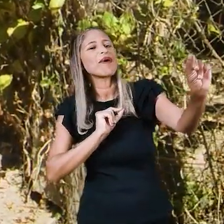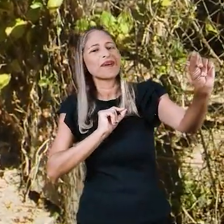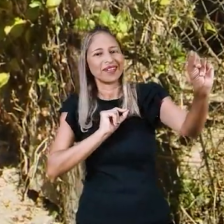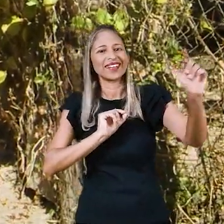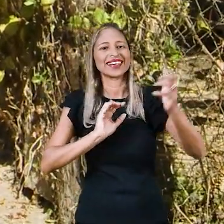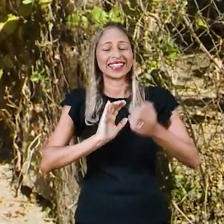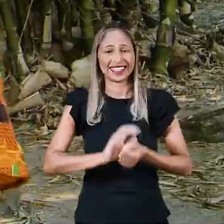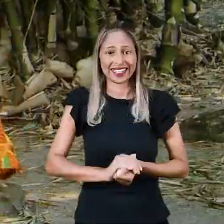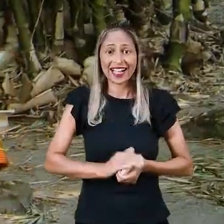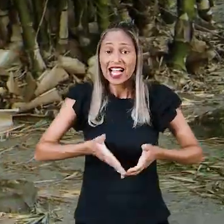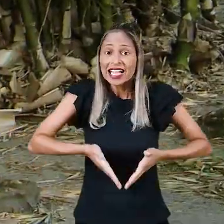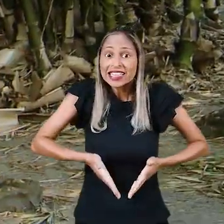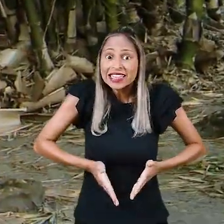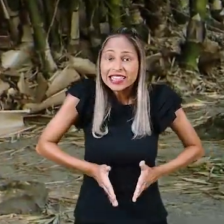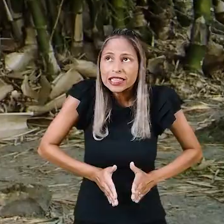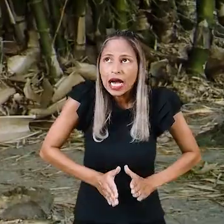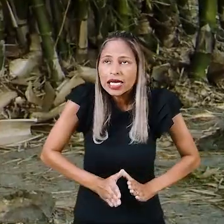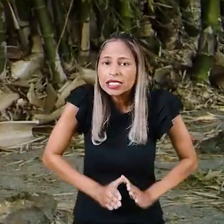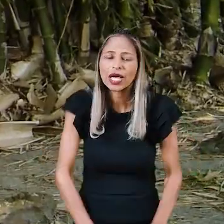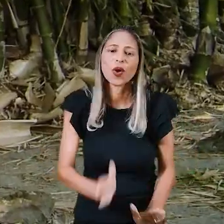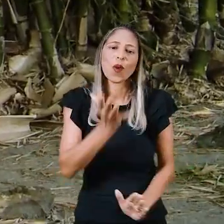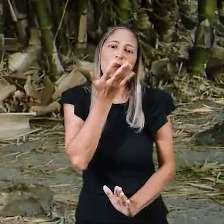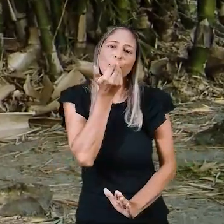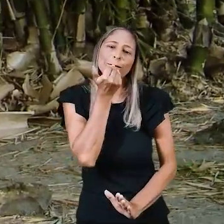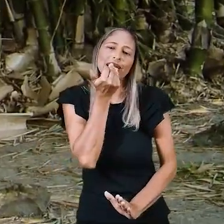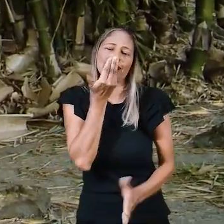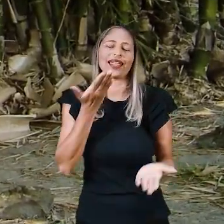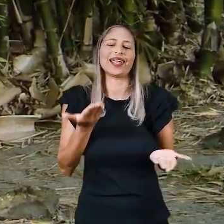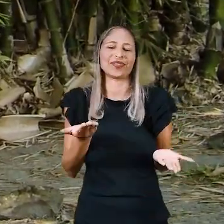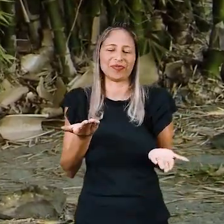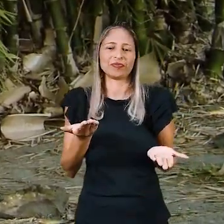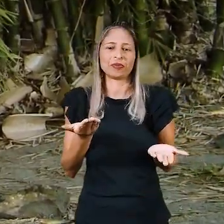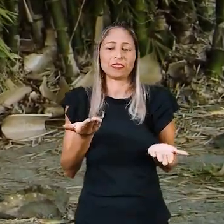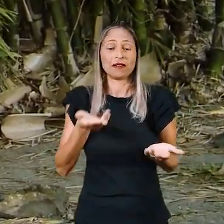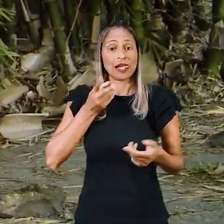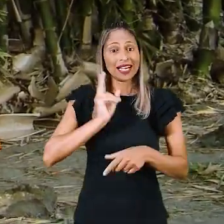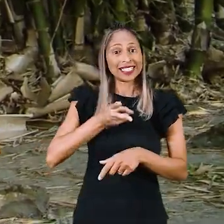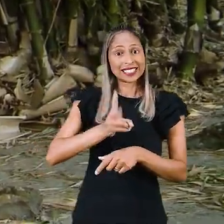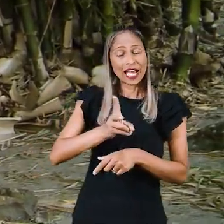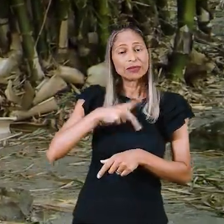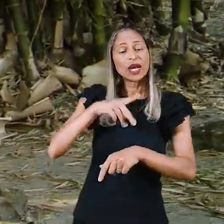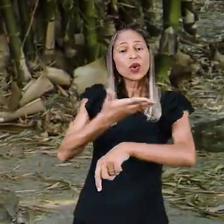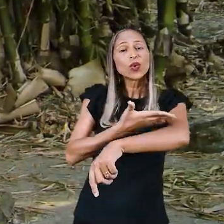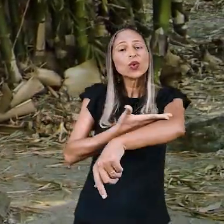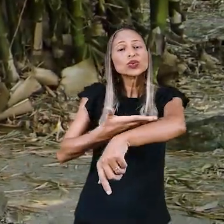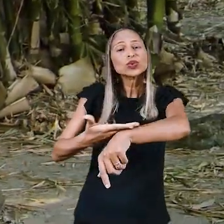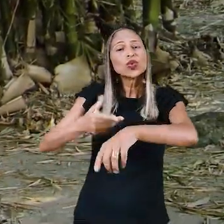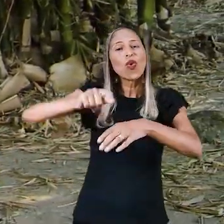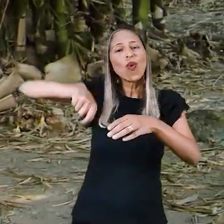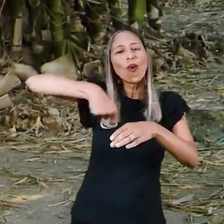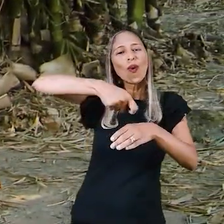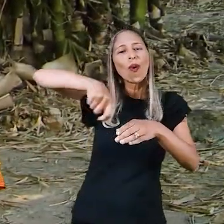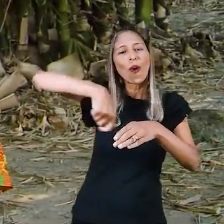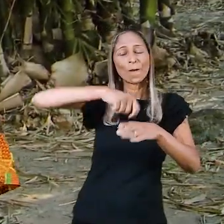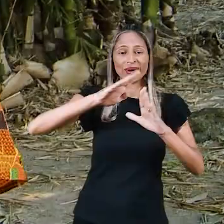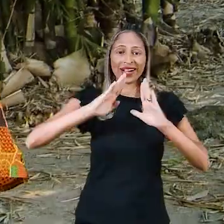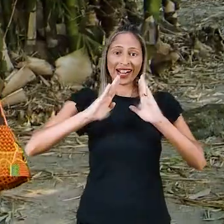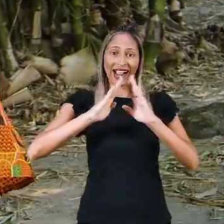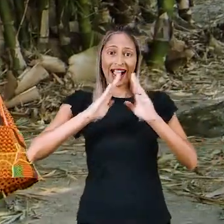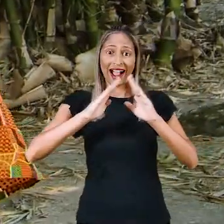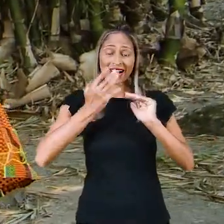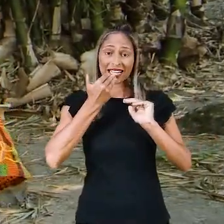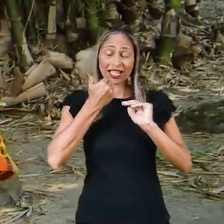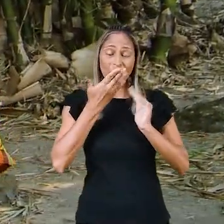me embora. A gente nasceu comendo essa comida, né? Então sempre a gente tem costume de cozinhar na nossa